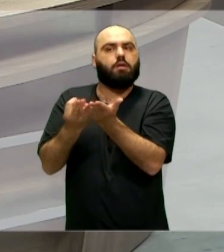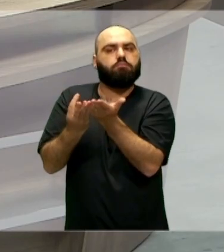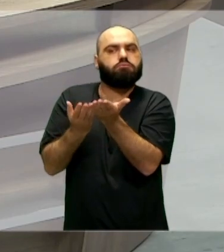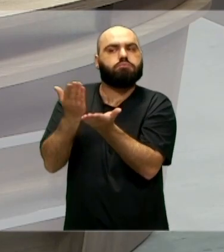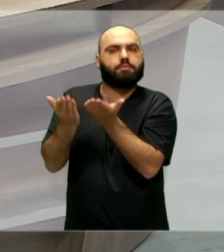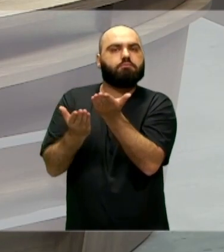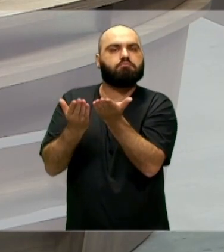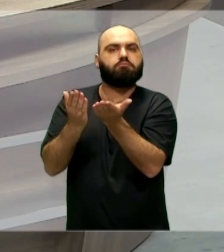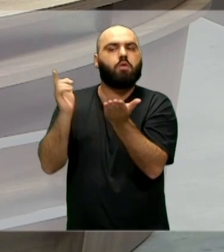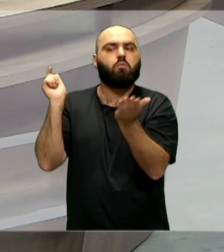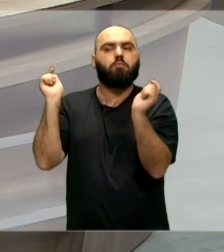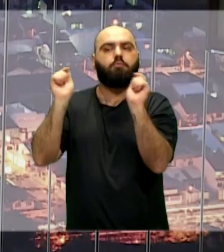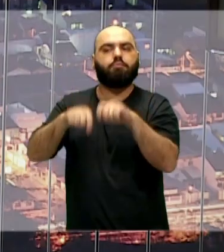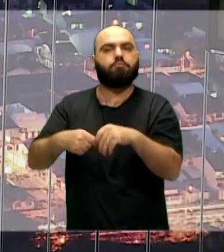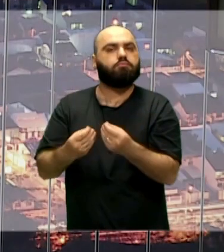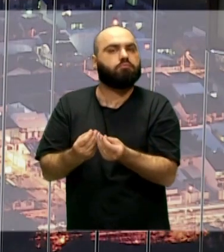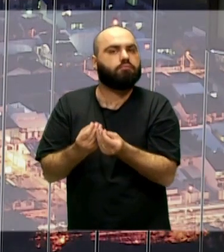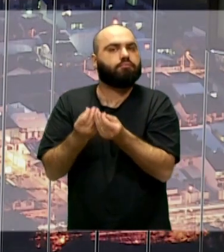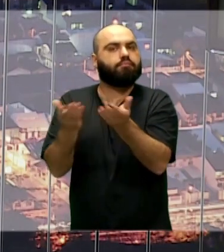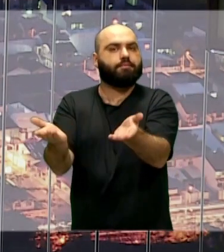tu tivesse que definir